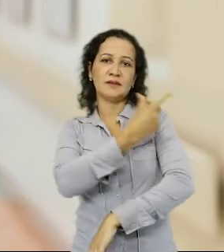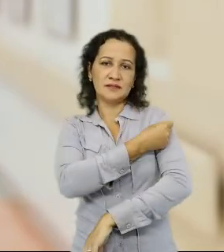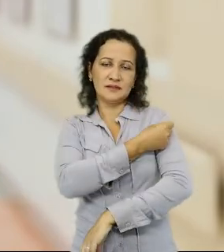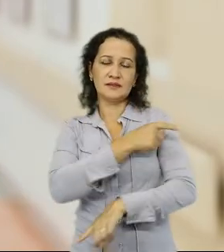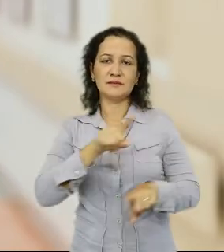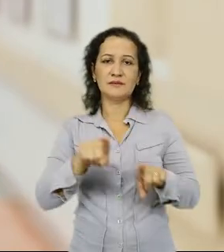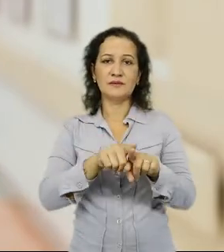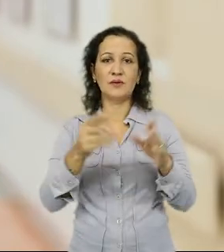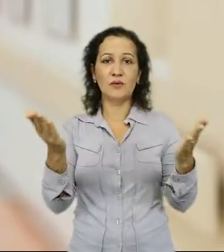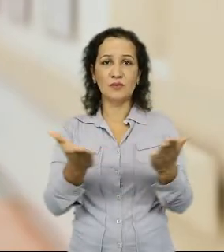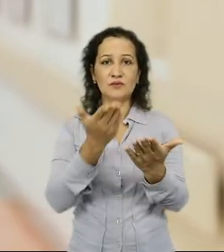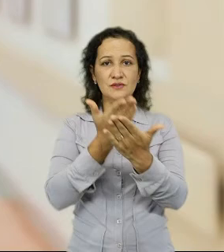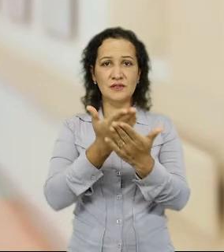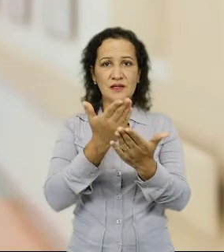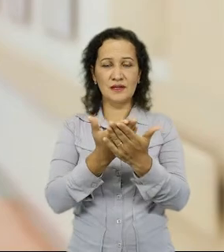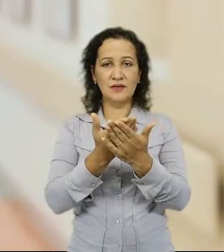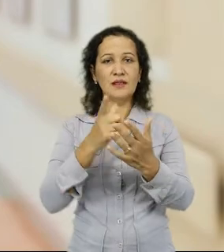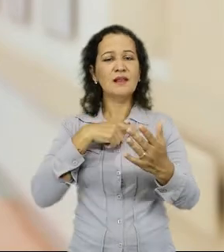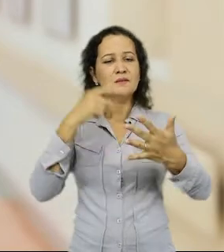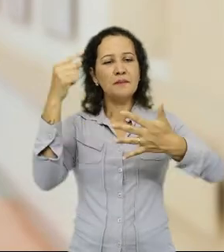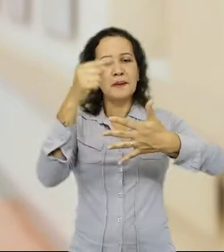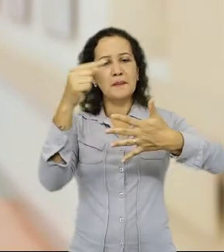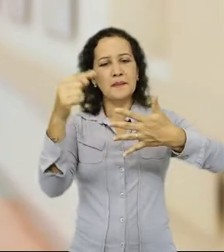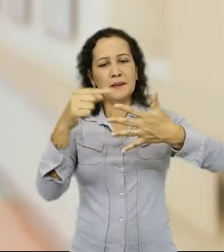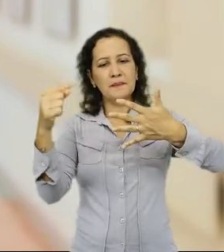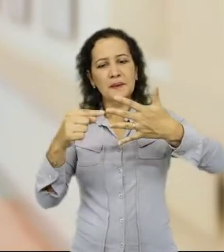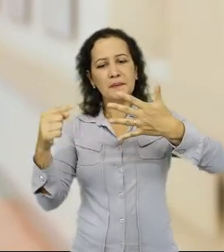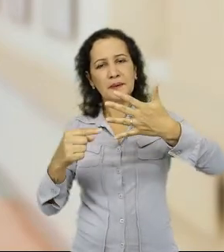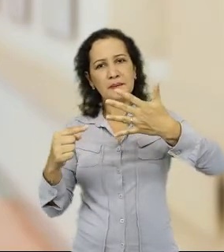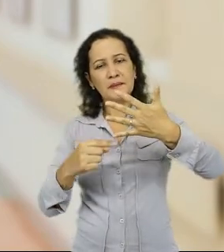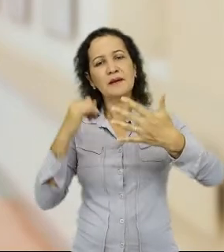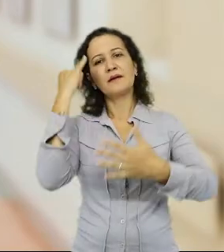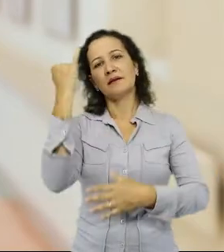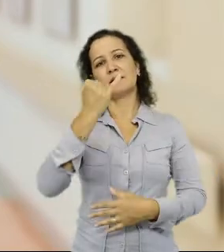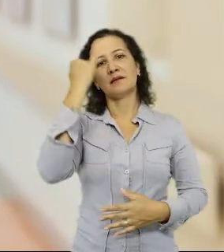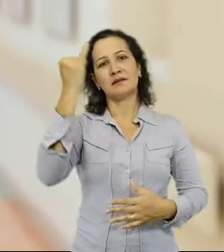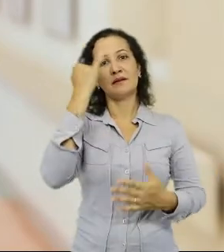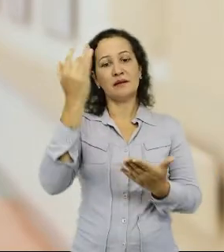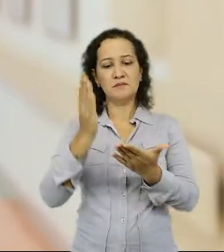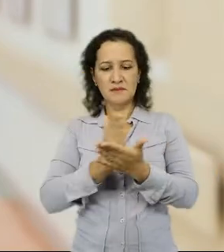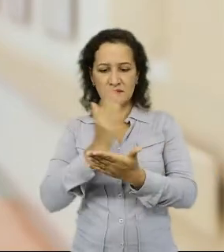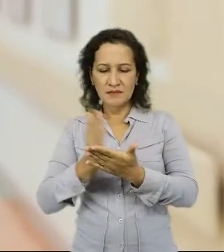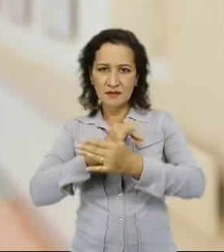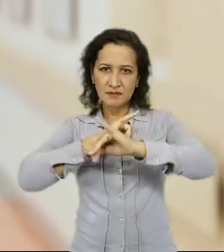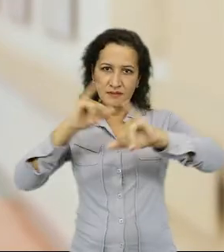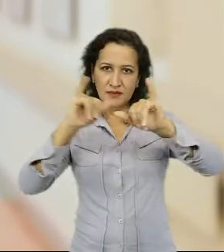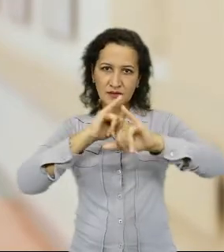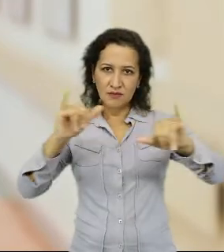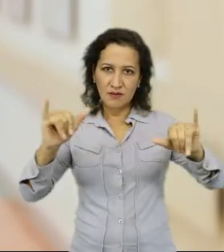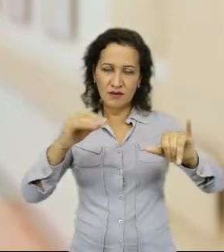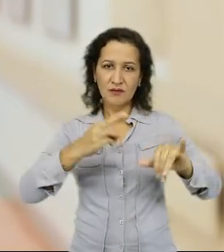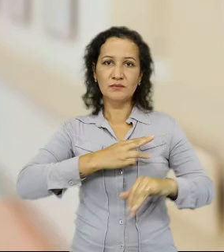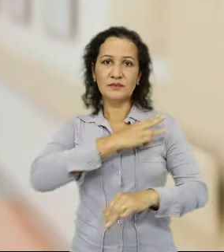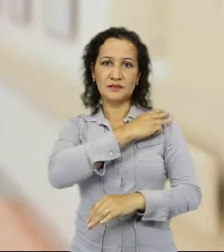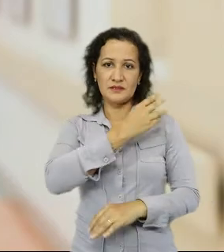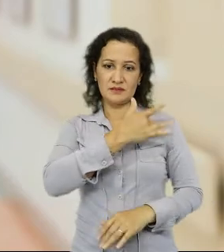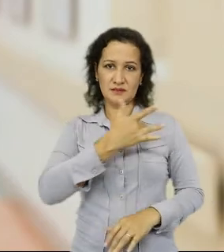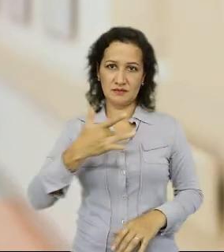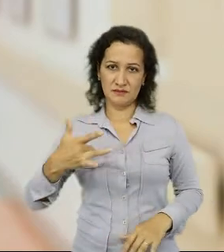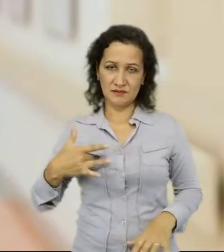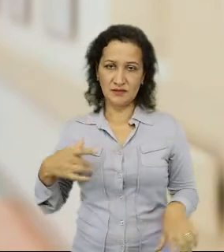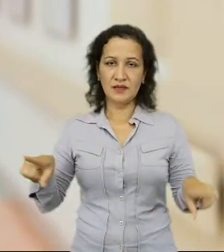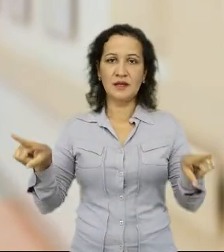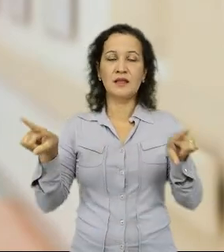nós vimos nessa aula que existem vários pontos importantes e notas importantes dos manuais do Ministério da Saúde a respeito